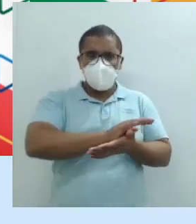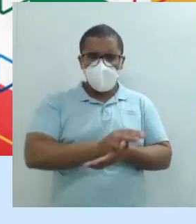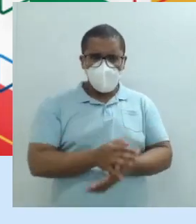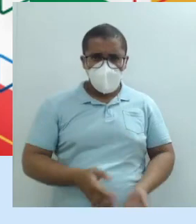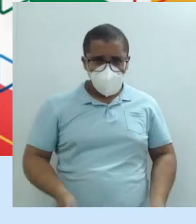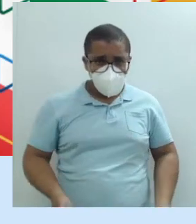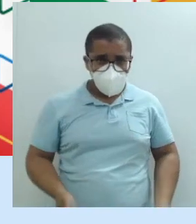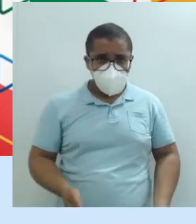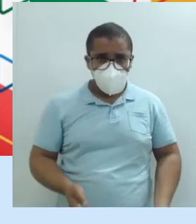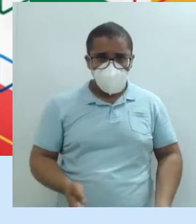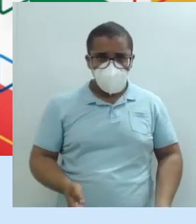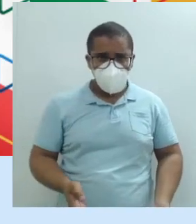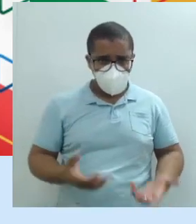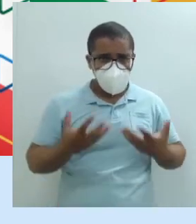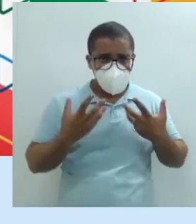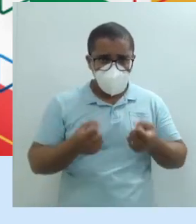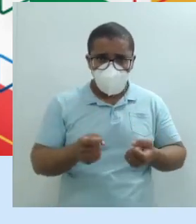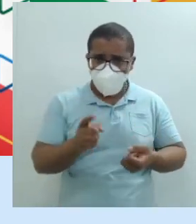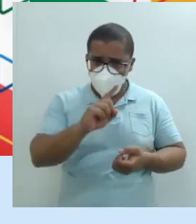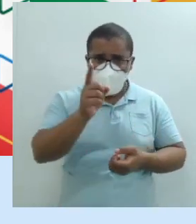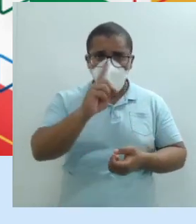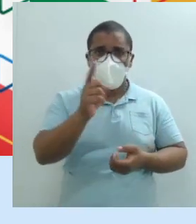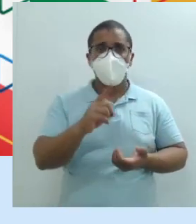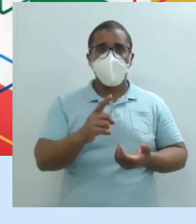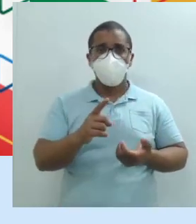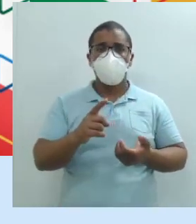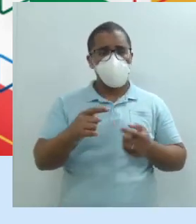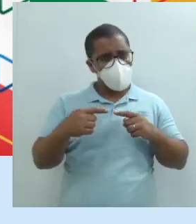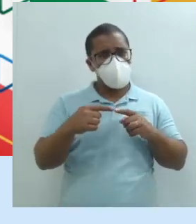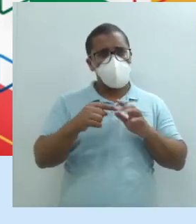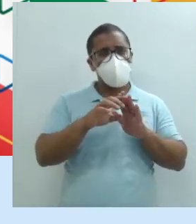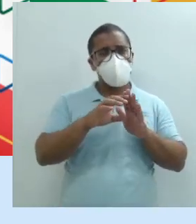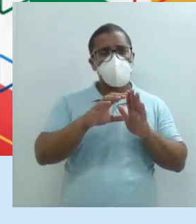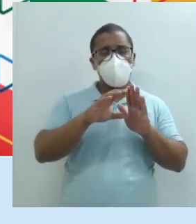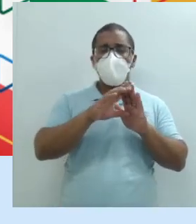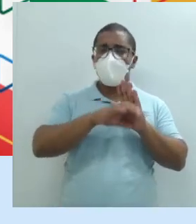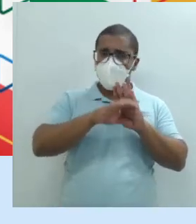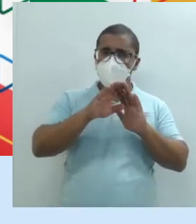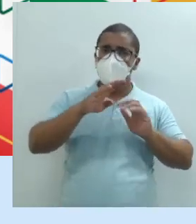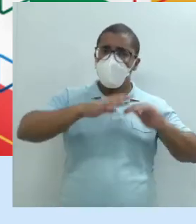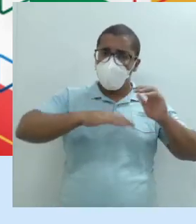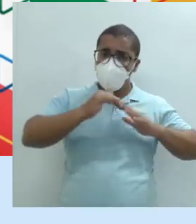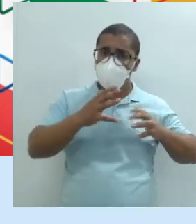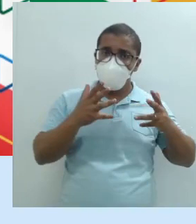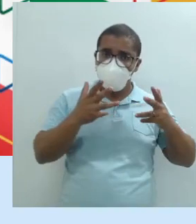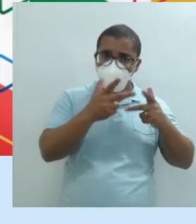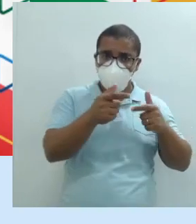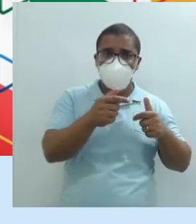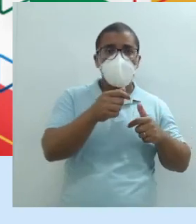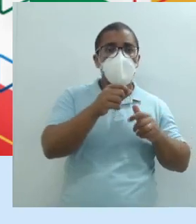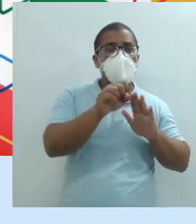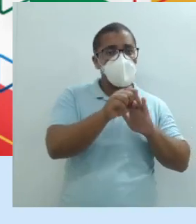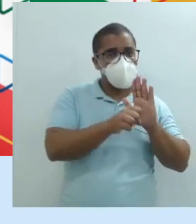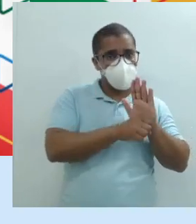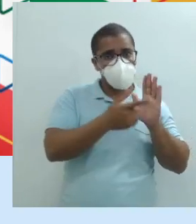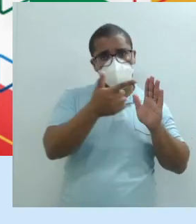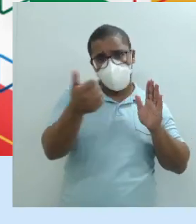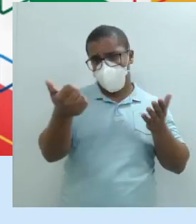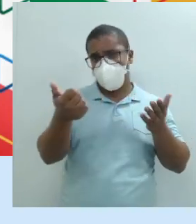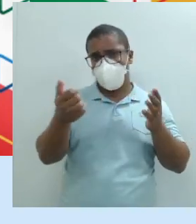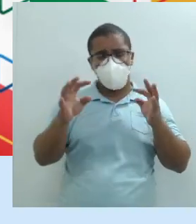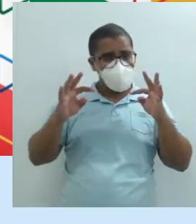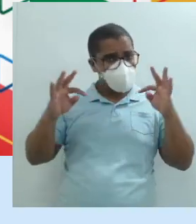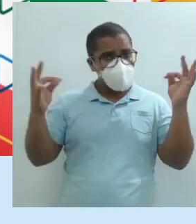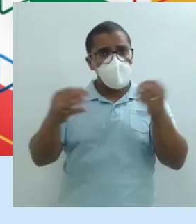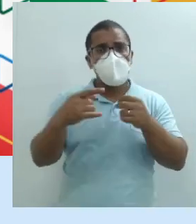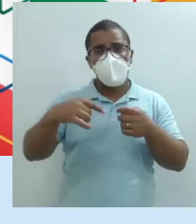é uma competência não só do século XXI, mas de todas a temporalidade que a gente for arrumar um emprego. A gente